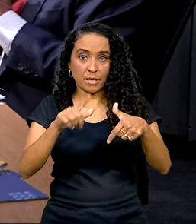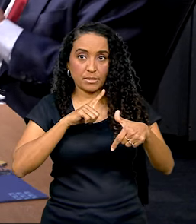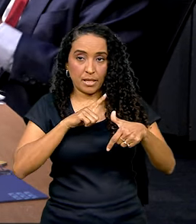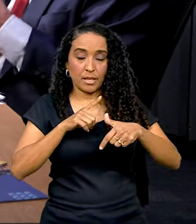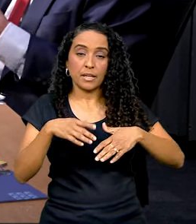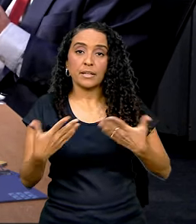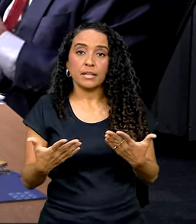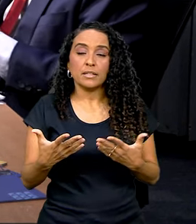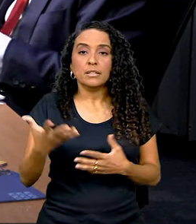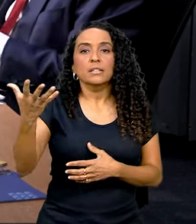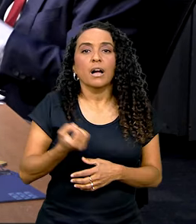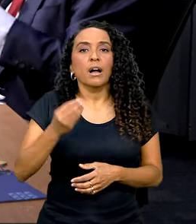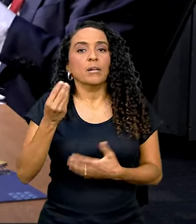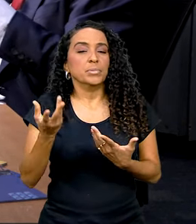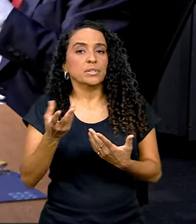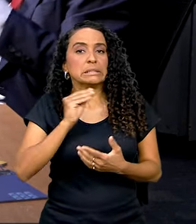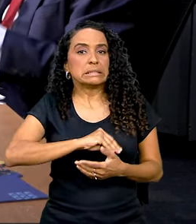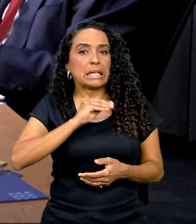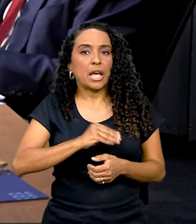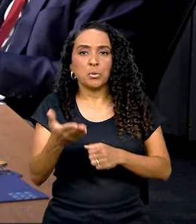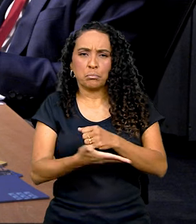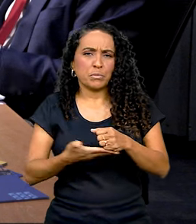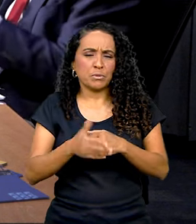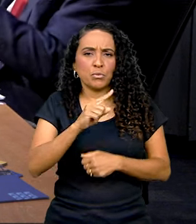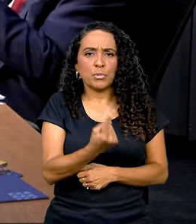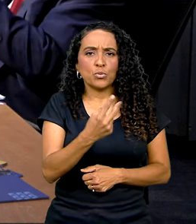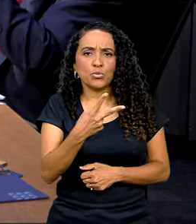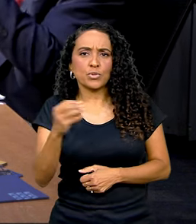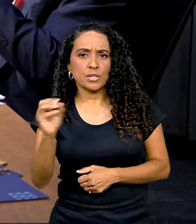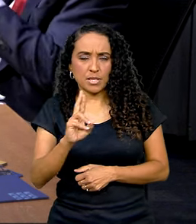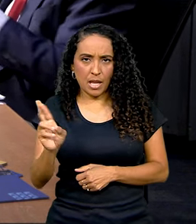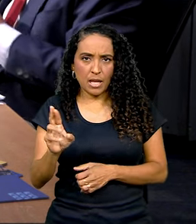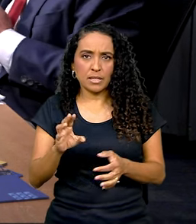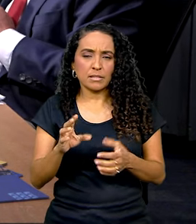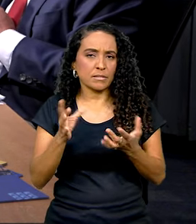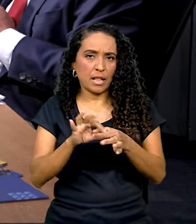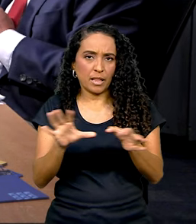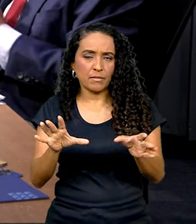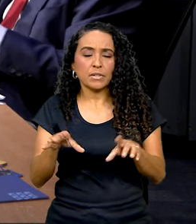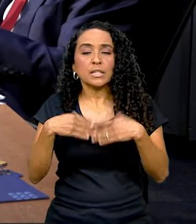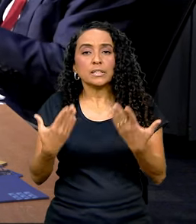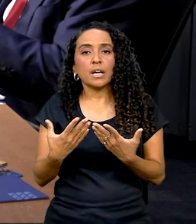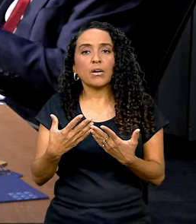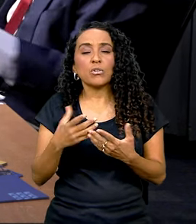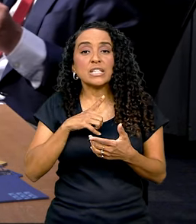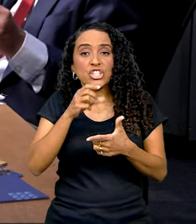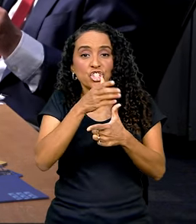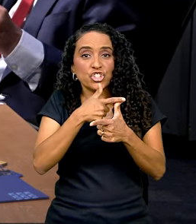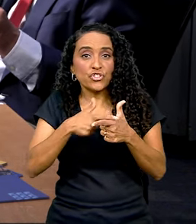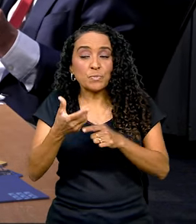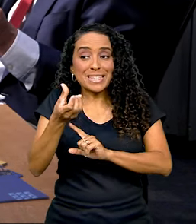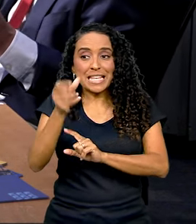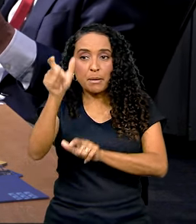trabalho e ganha eh o salário mínimo r$ 100 líquido Então quando você